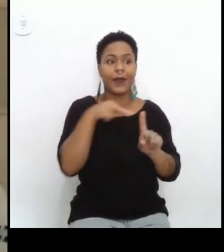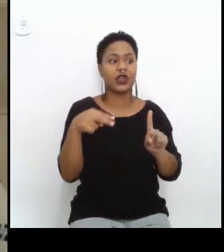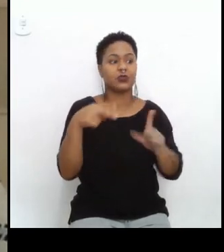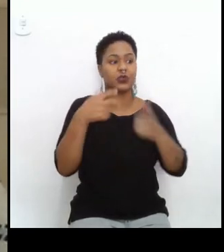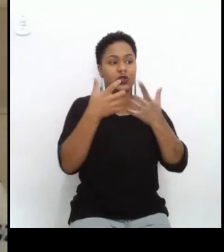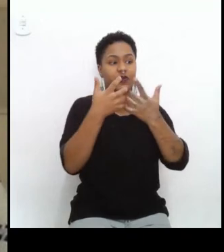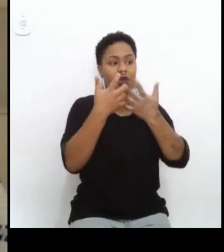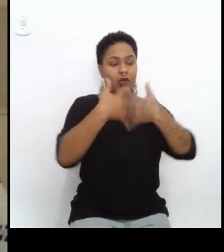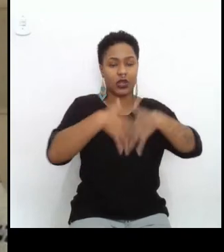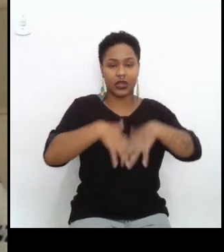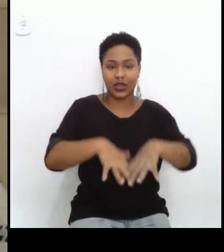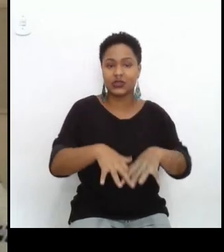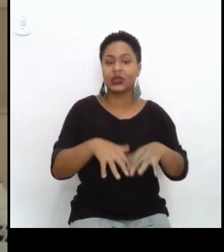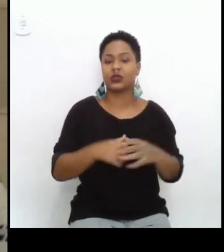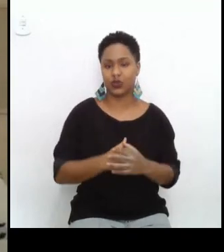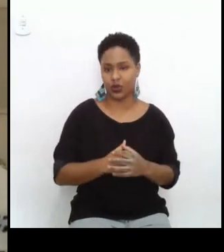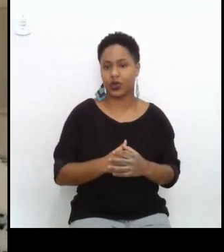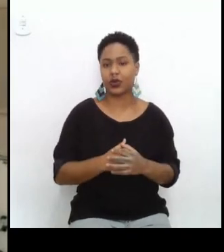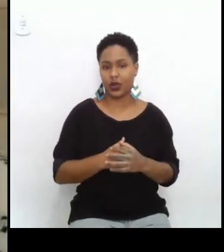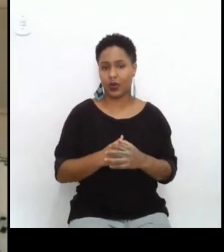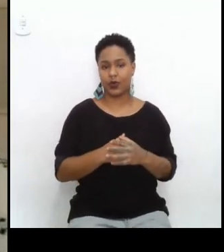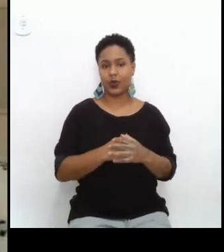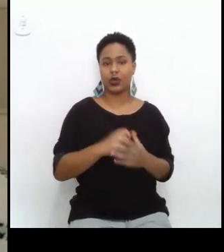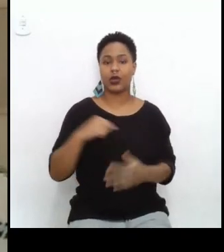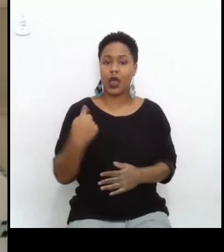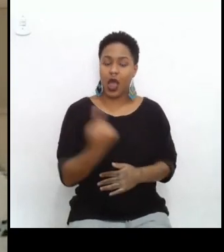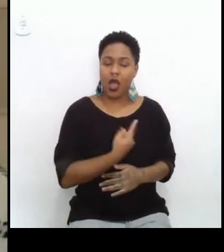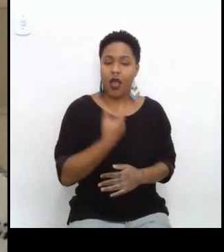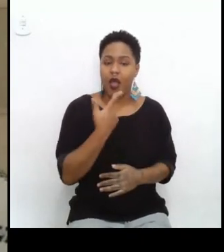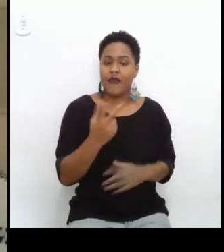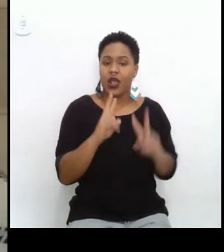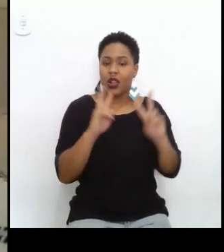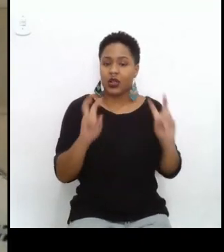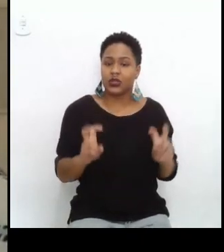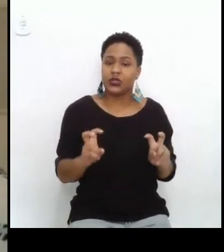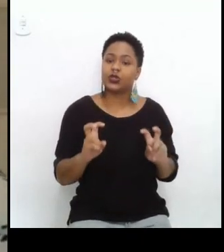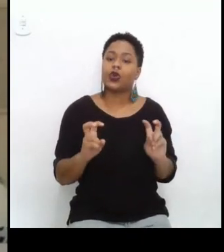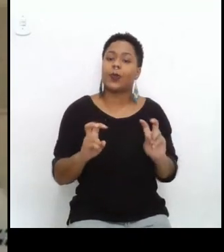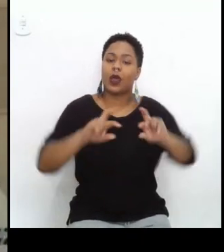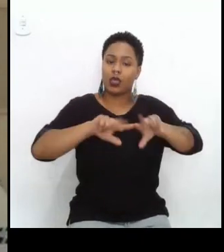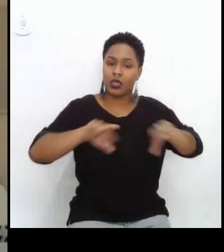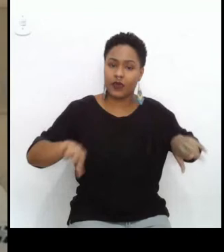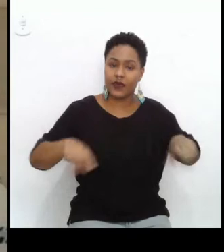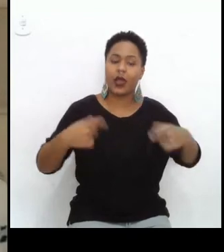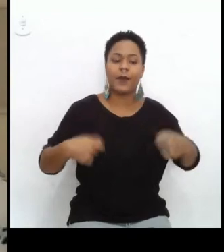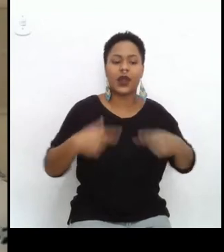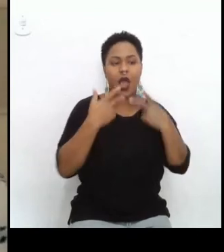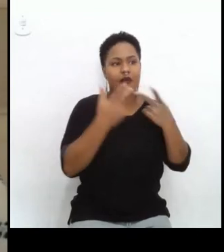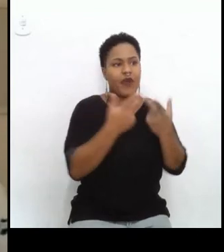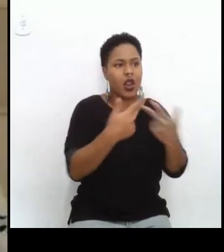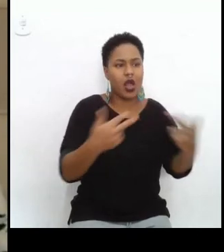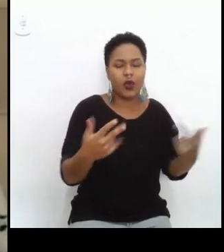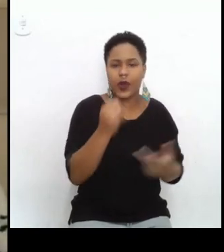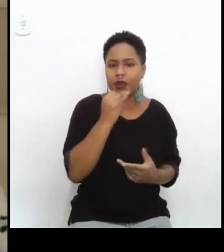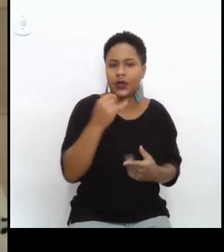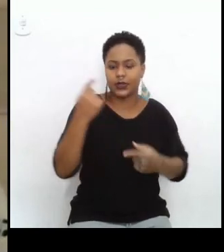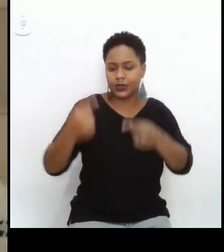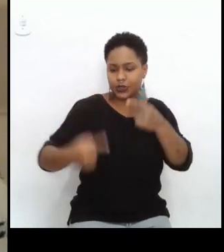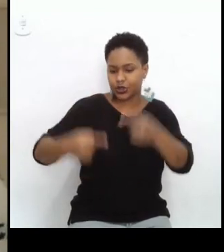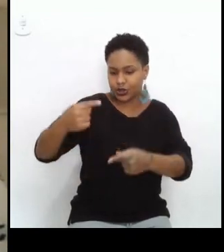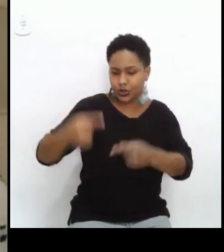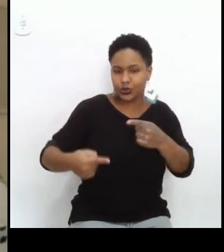assim porque a gente é a gente para falar de diversidade Inclusive a gente tem que falar de um monte de coisa sei lá a gente podia ficar discutindo